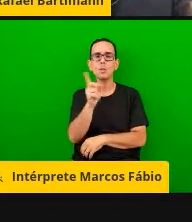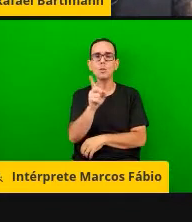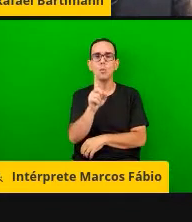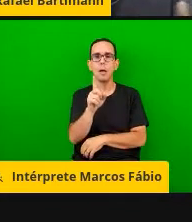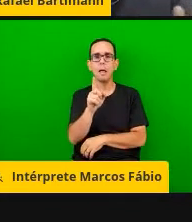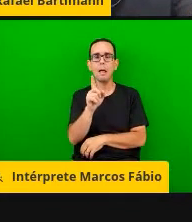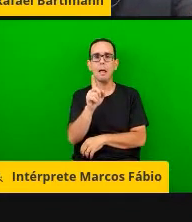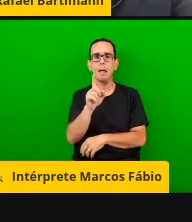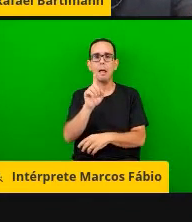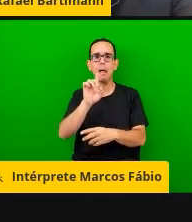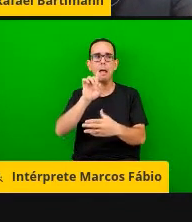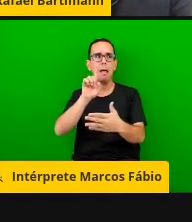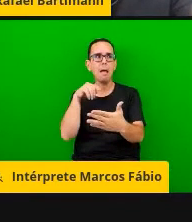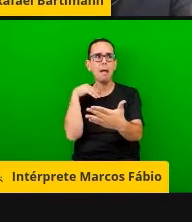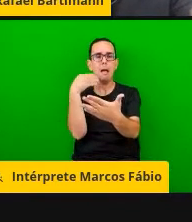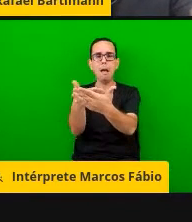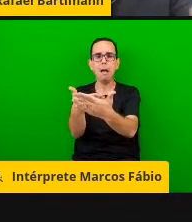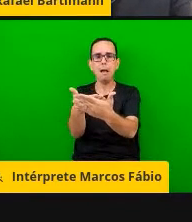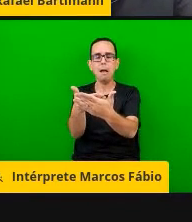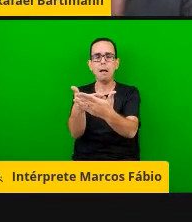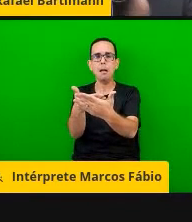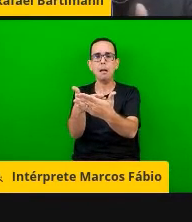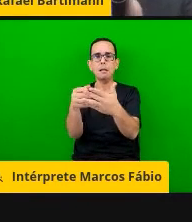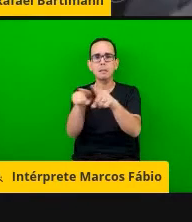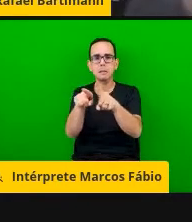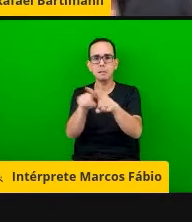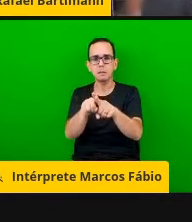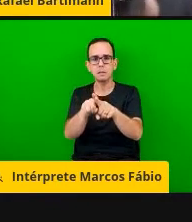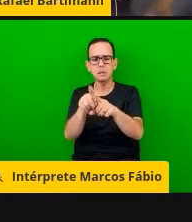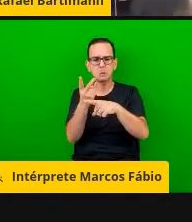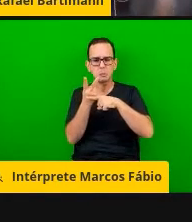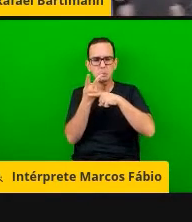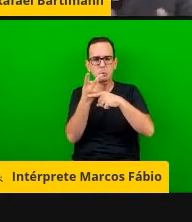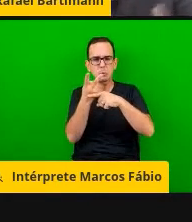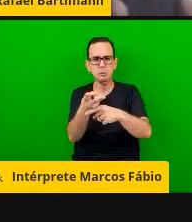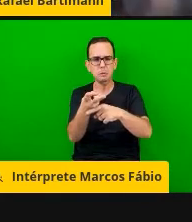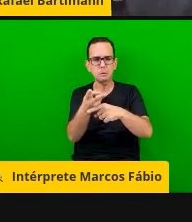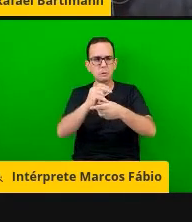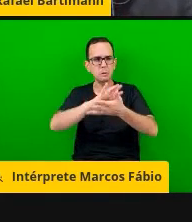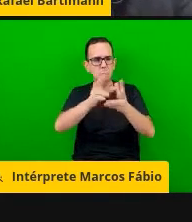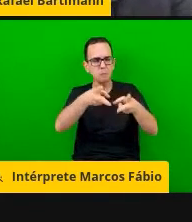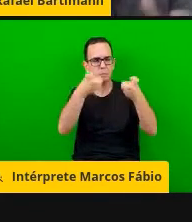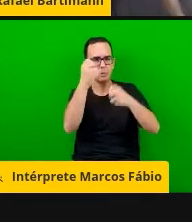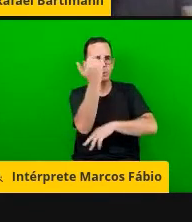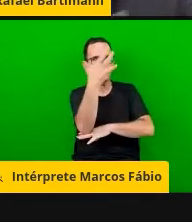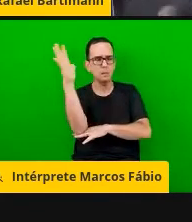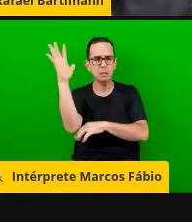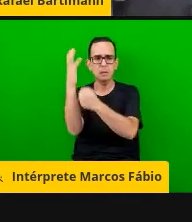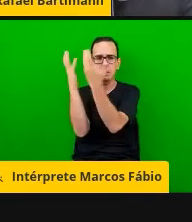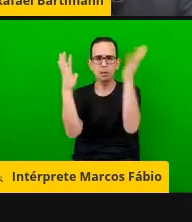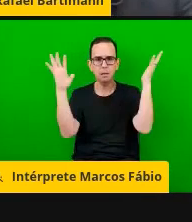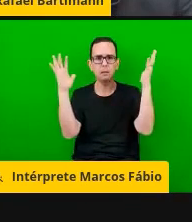ou vai influenciar caminhos para a exploração do homem para a natureza, o homem explorando a natureza, mas do